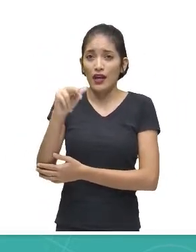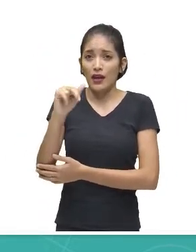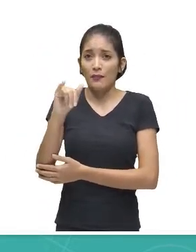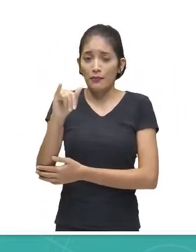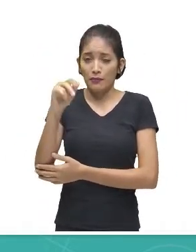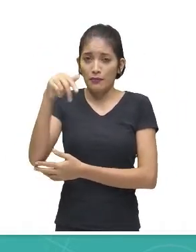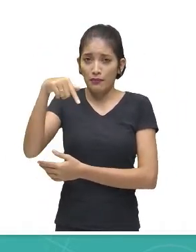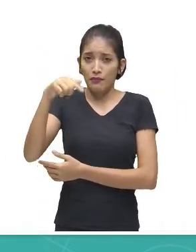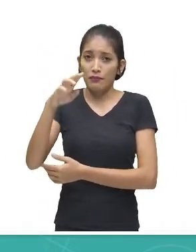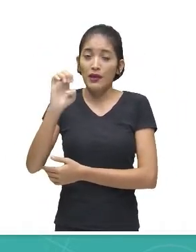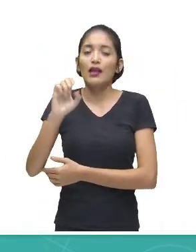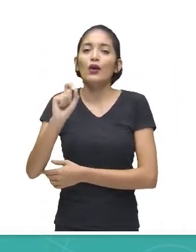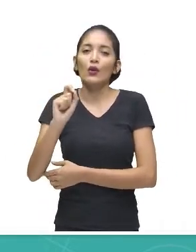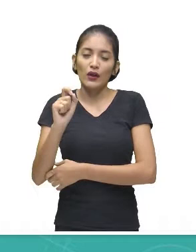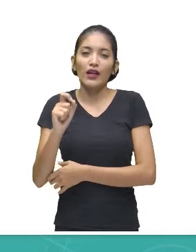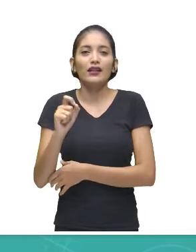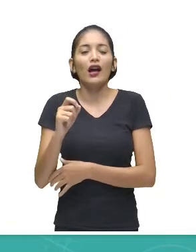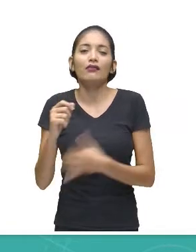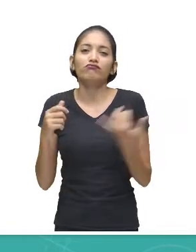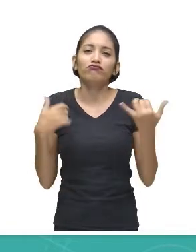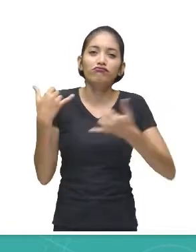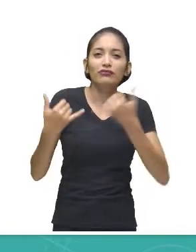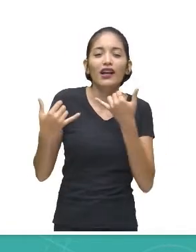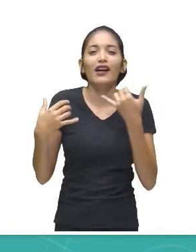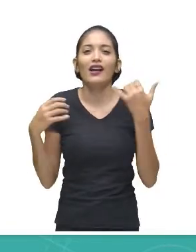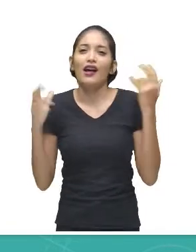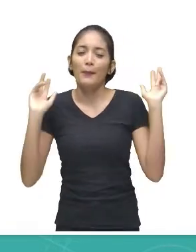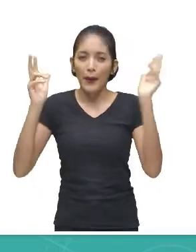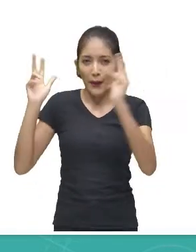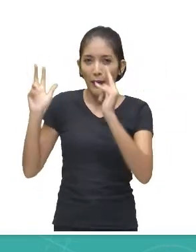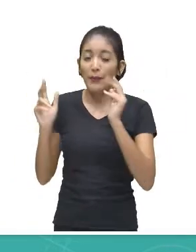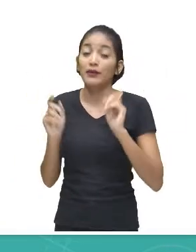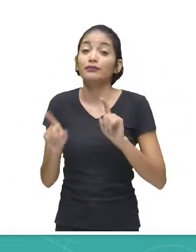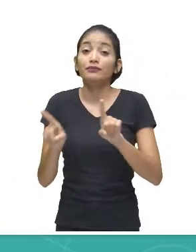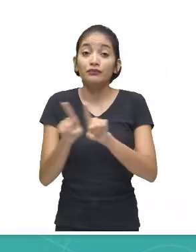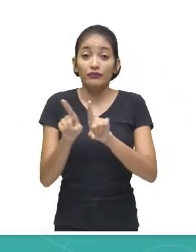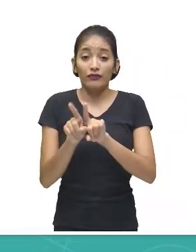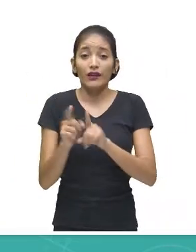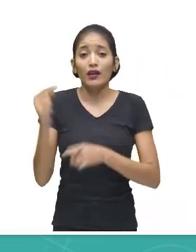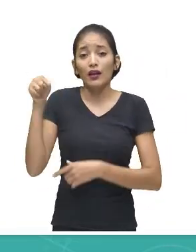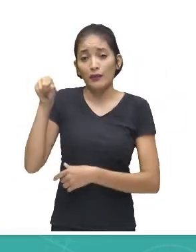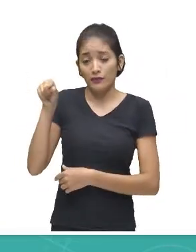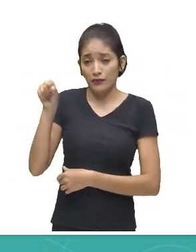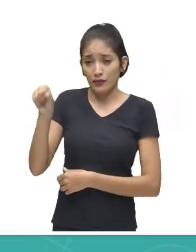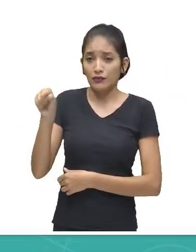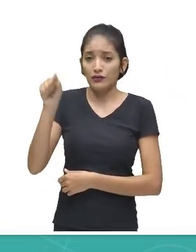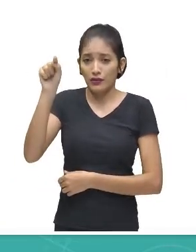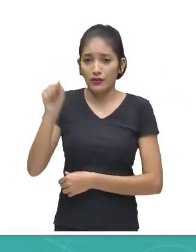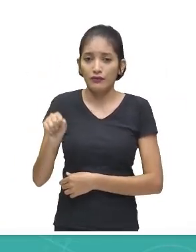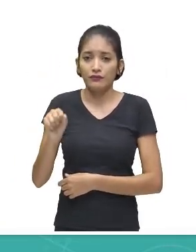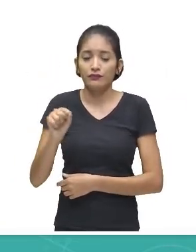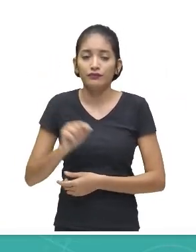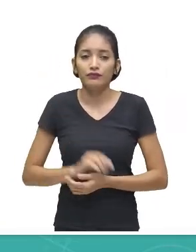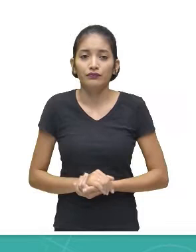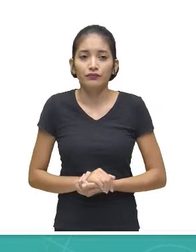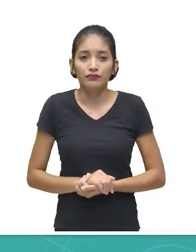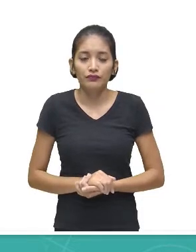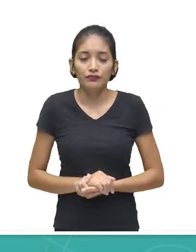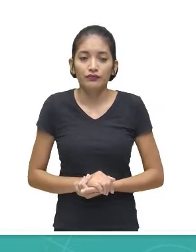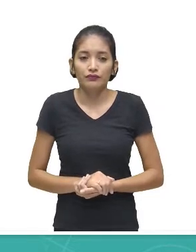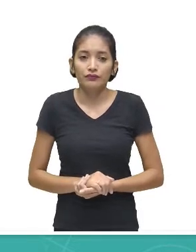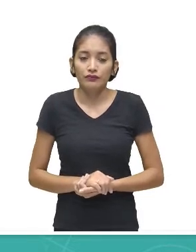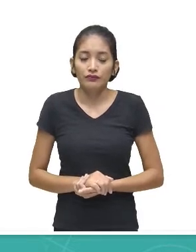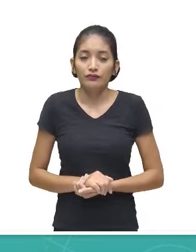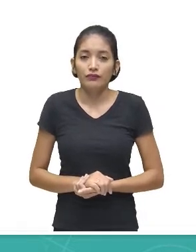está bem, que está enérgico. E aí, a pontuação nós vamos observar no pequeno